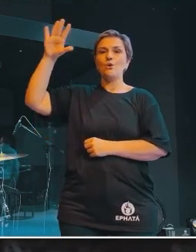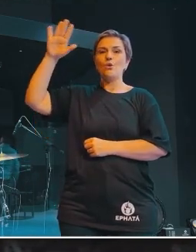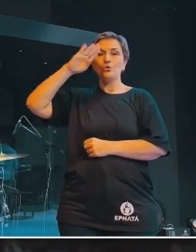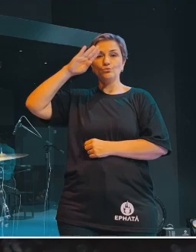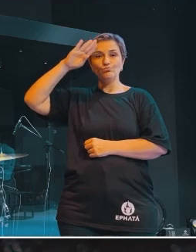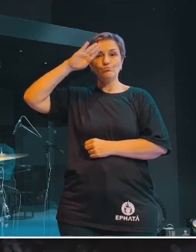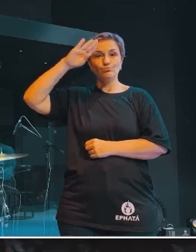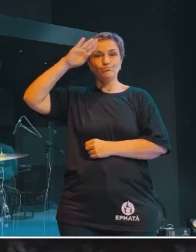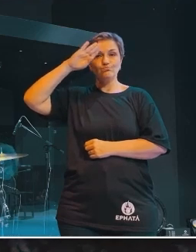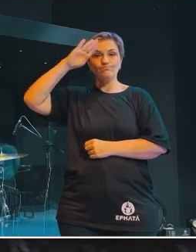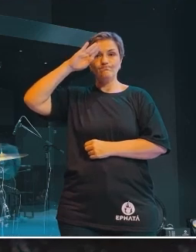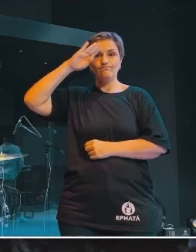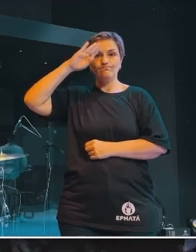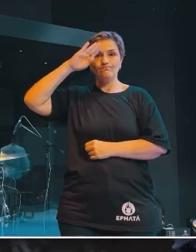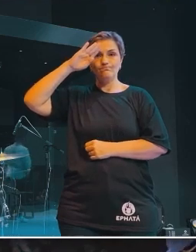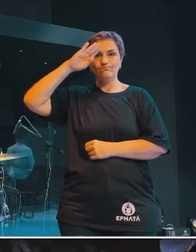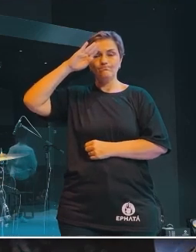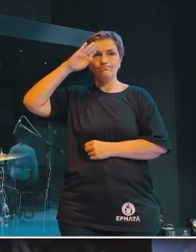exércitos.